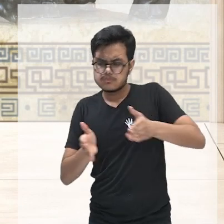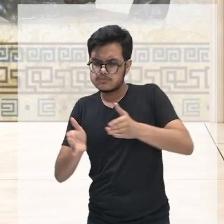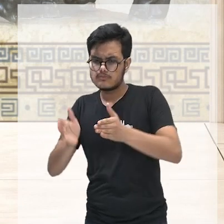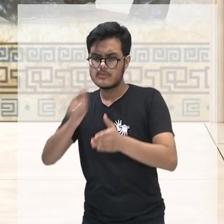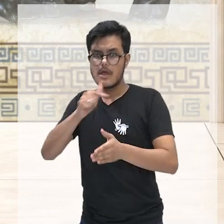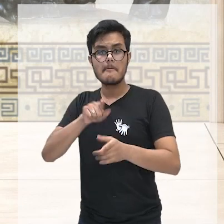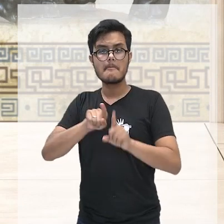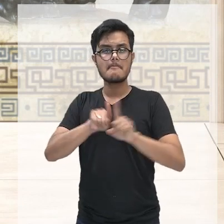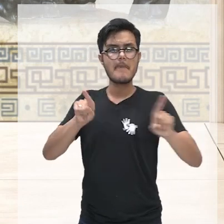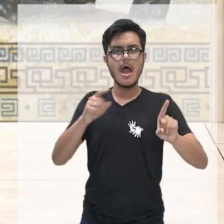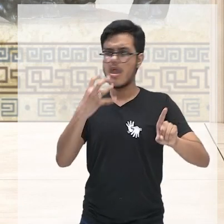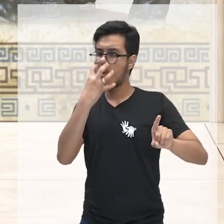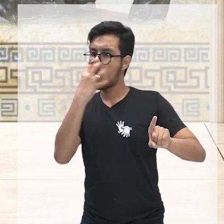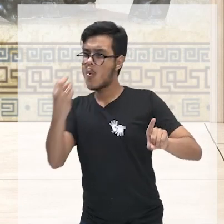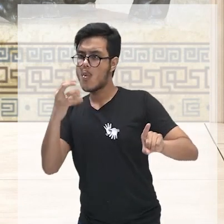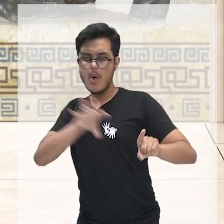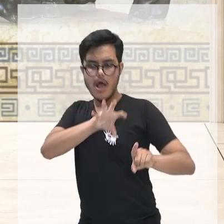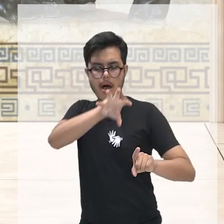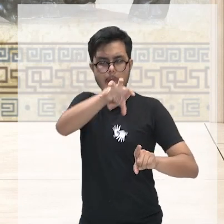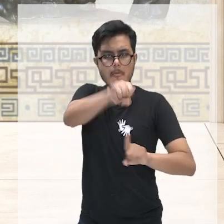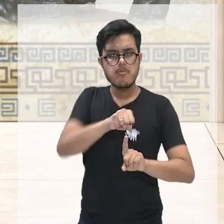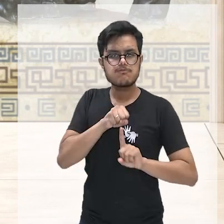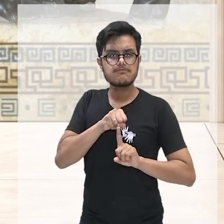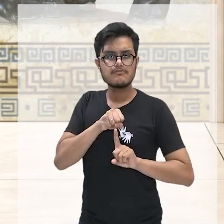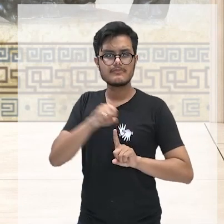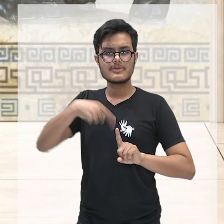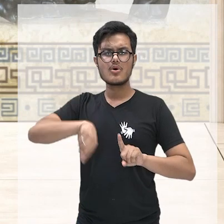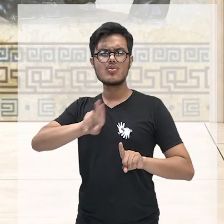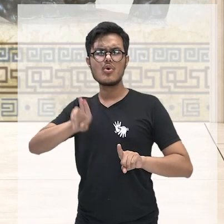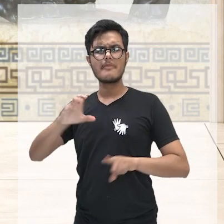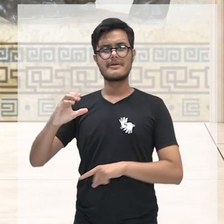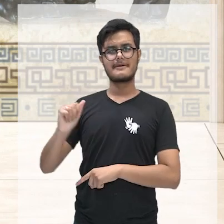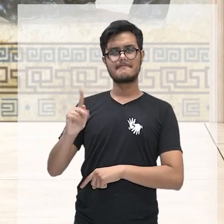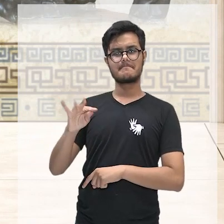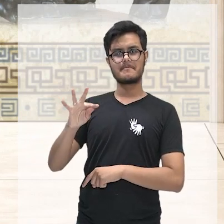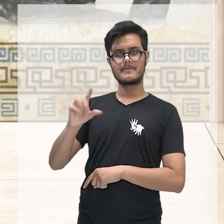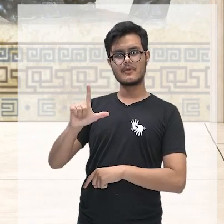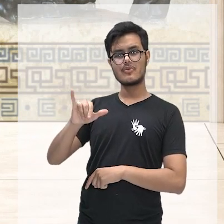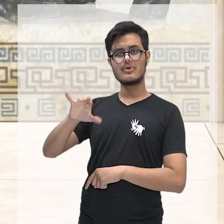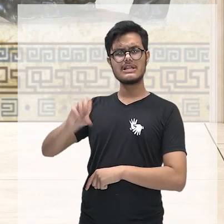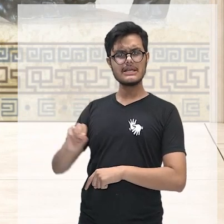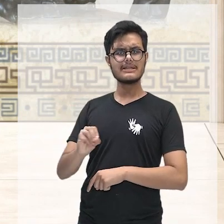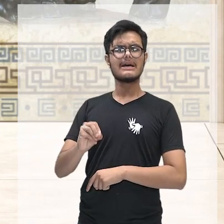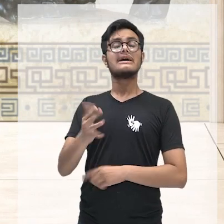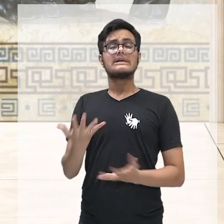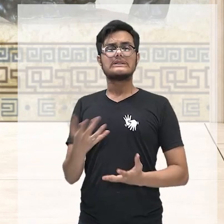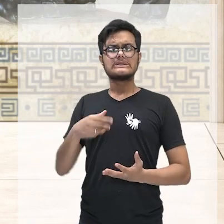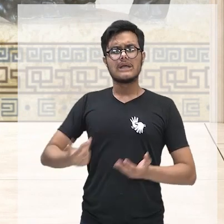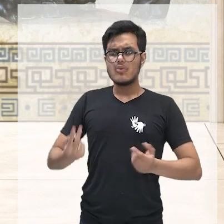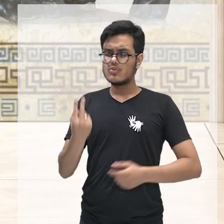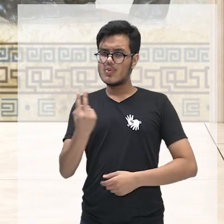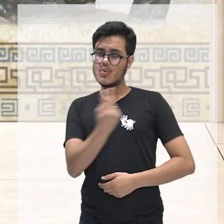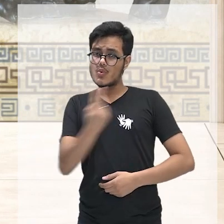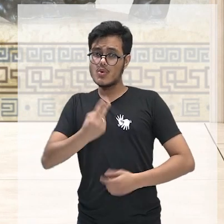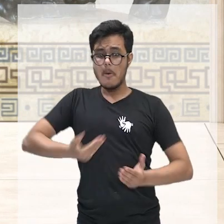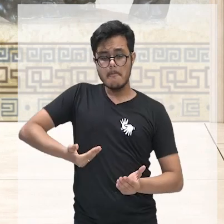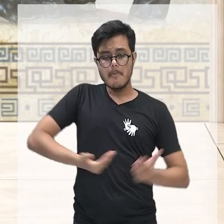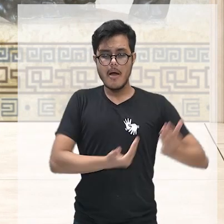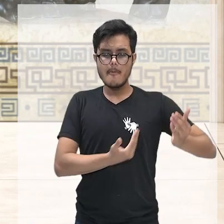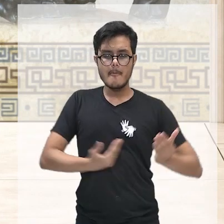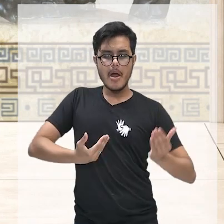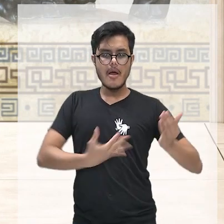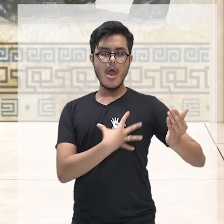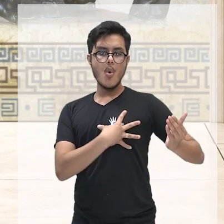salvos por uma lobba a lobba capitolina e foi amamentada por essa lobba né que os salvou da